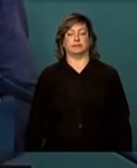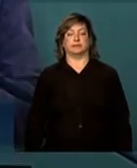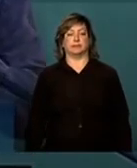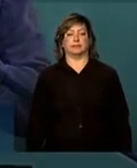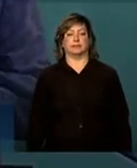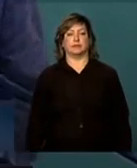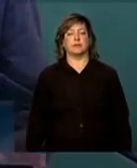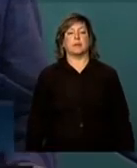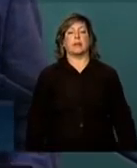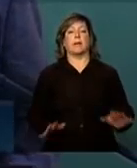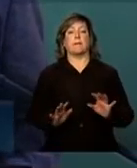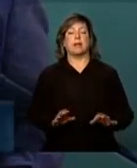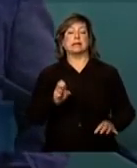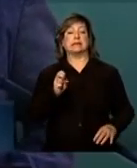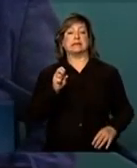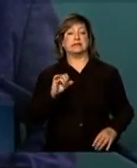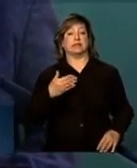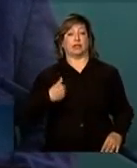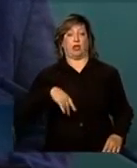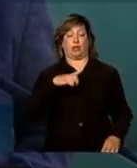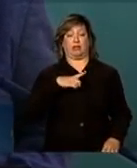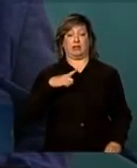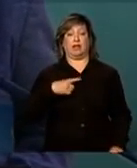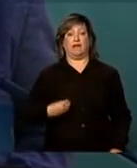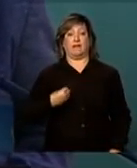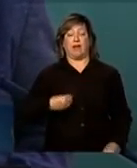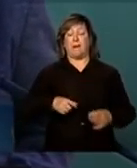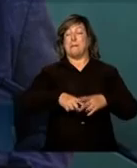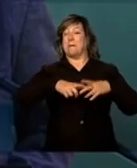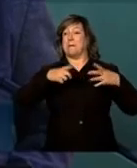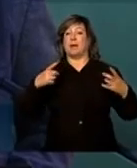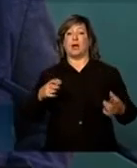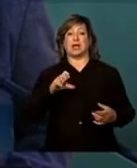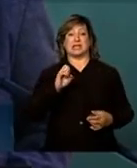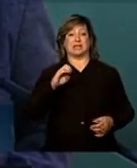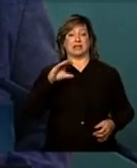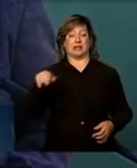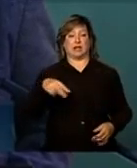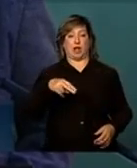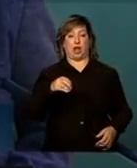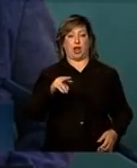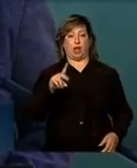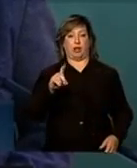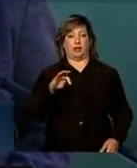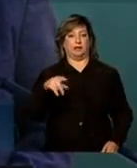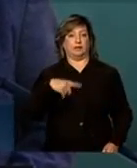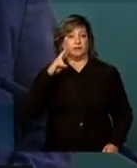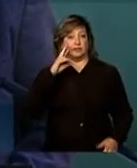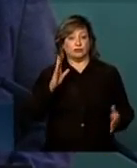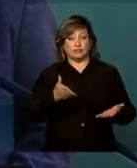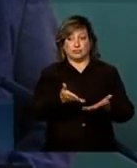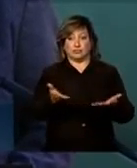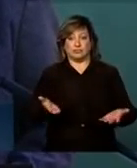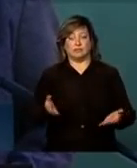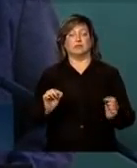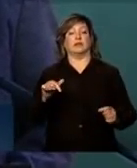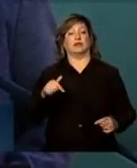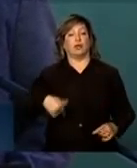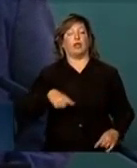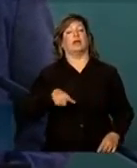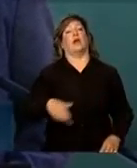Mas, se nós estamos vivendo a maior seca que o Nordeste já viu, nós estamos também no âmbito de um governo que